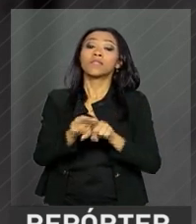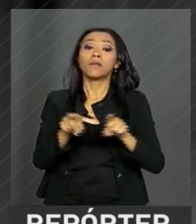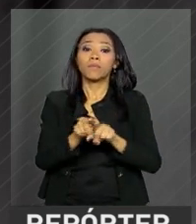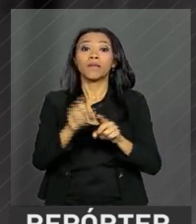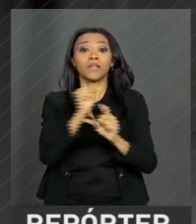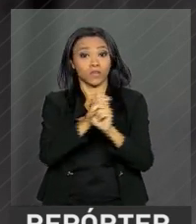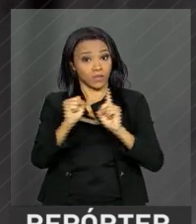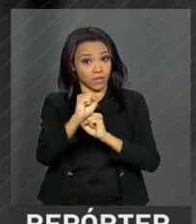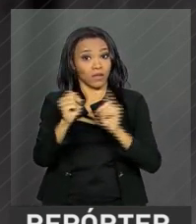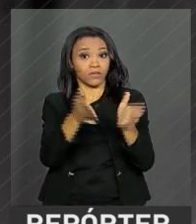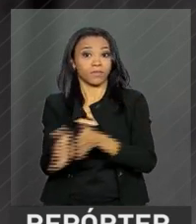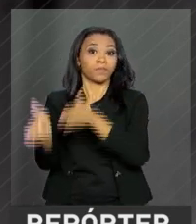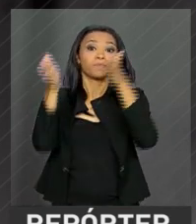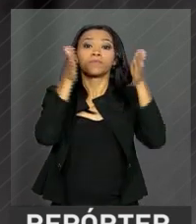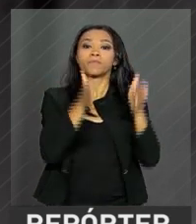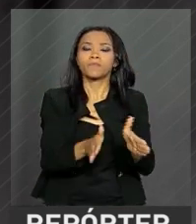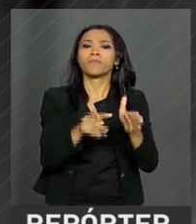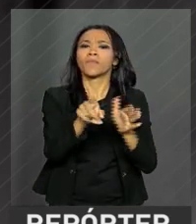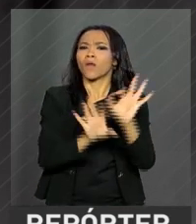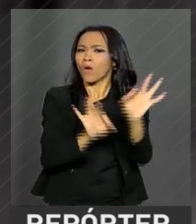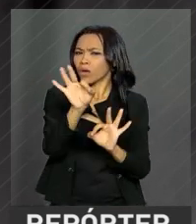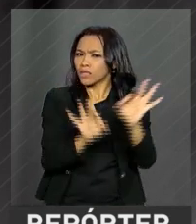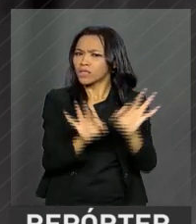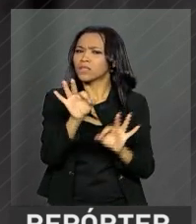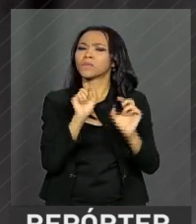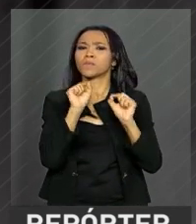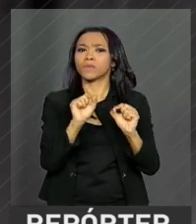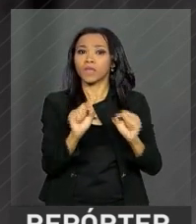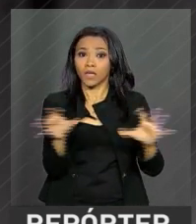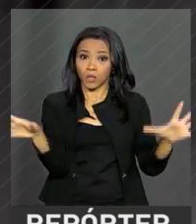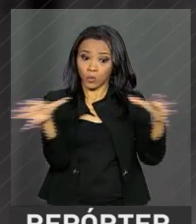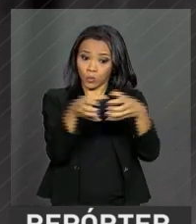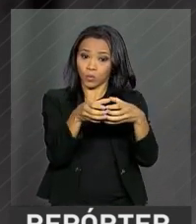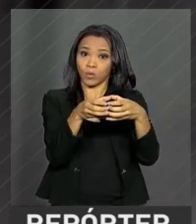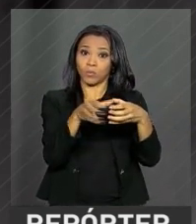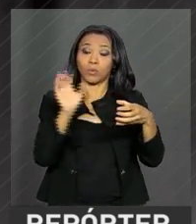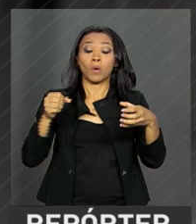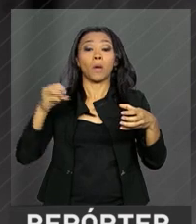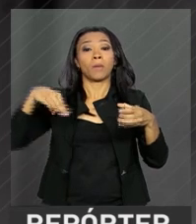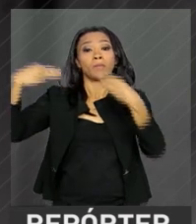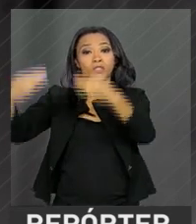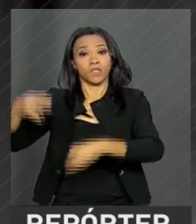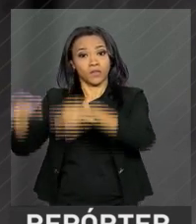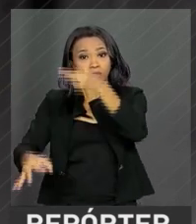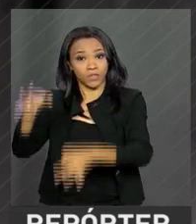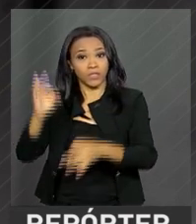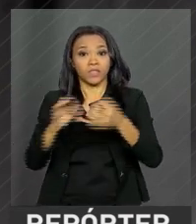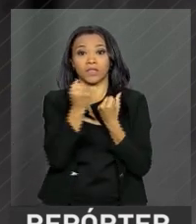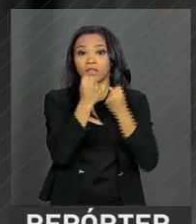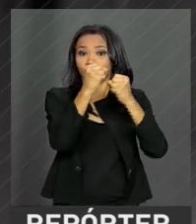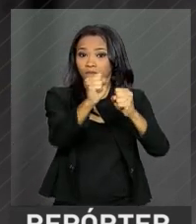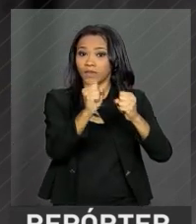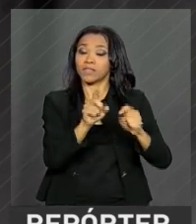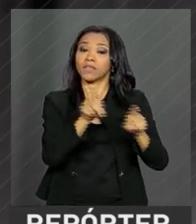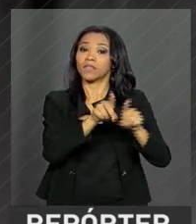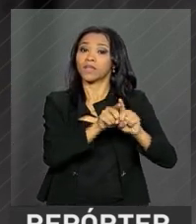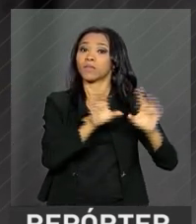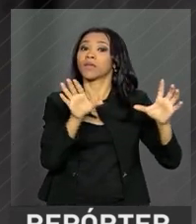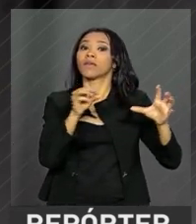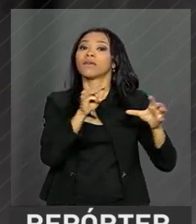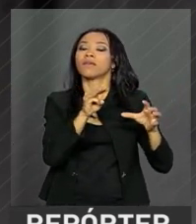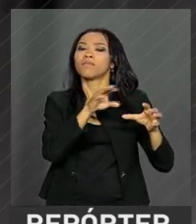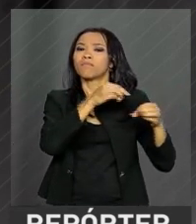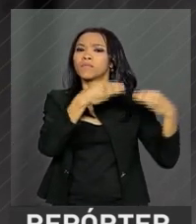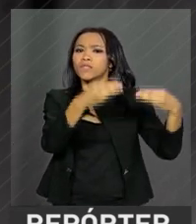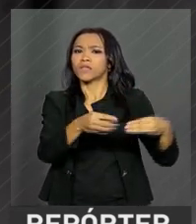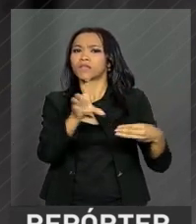da sociedade. Montagem de um comitê de cooperação com os Ministérios da Justiça, Defesa e Gabinete de Segurança